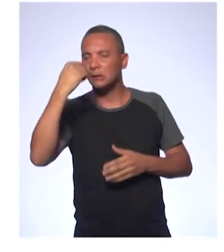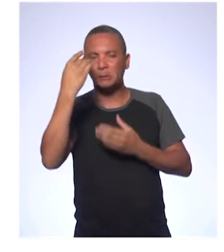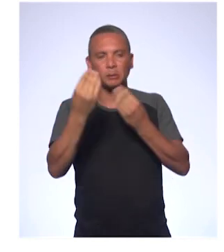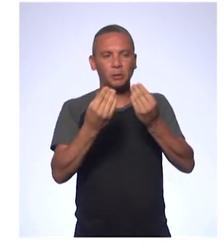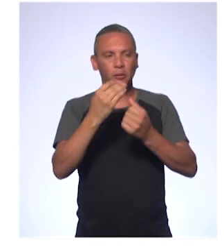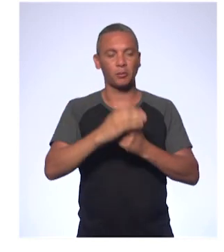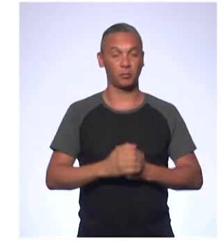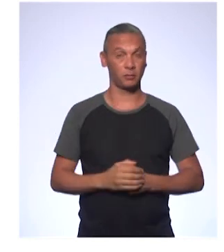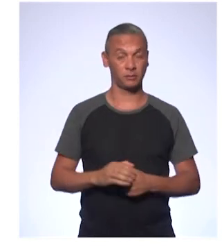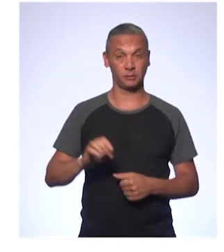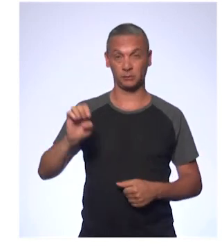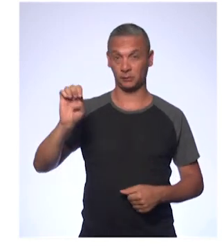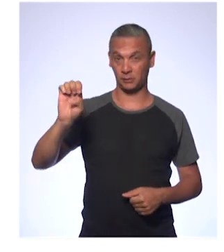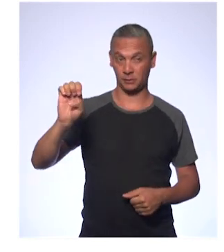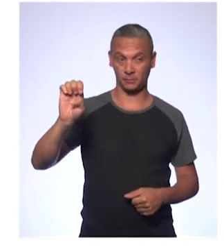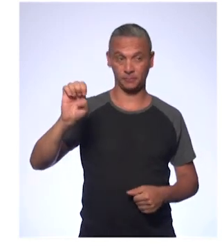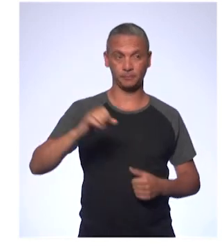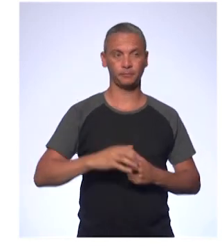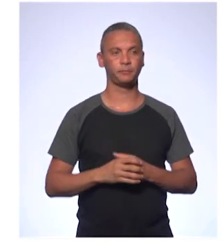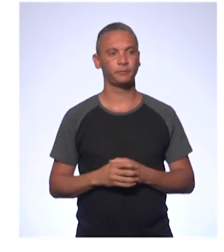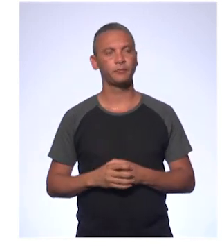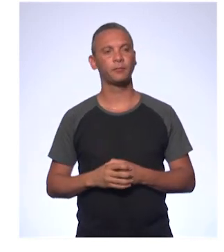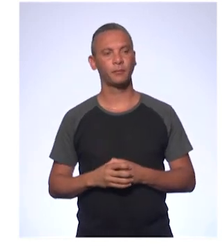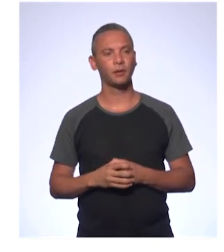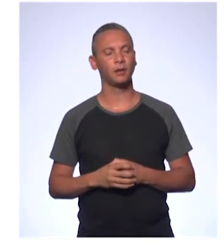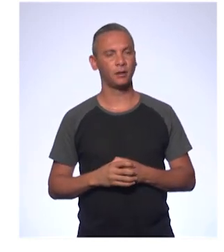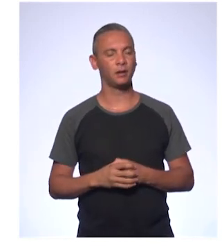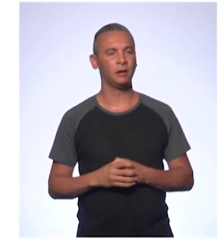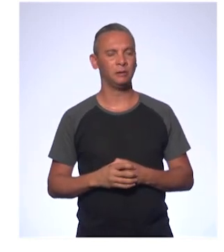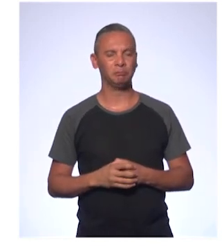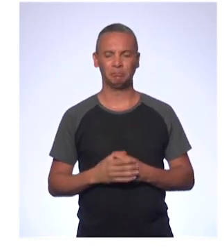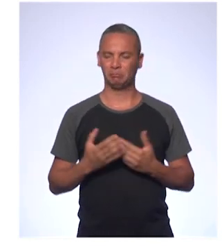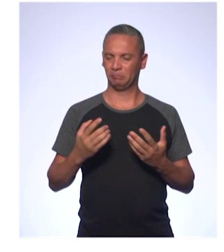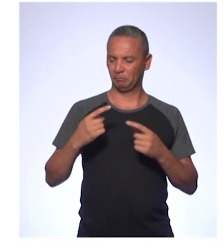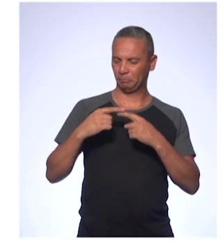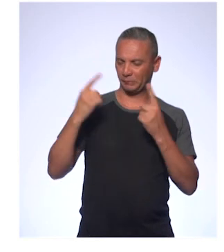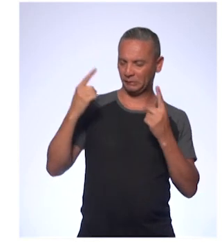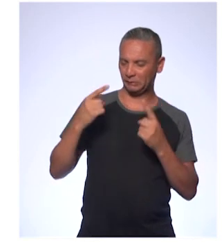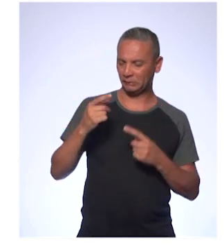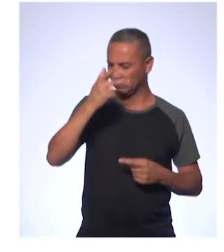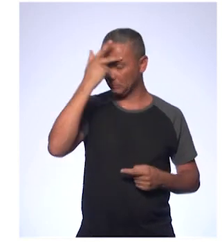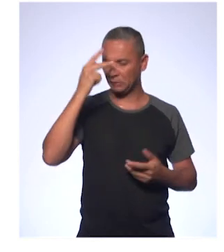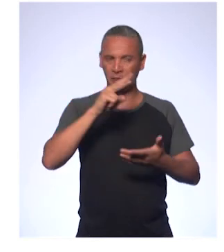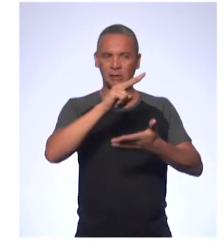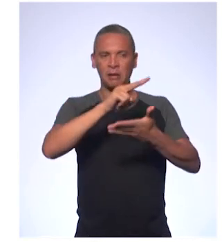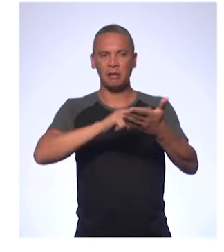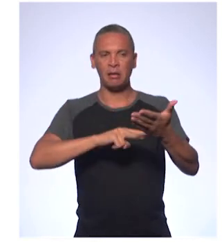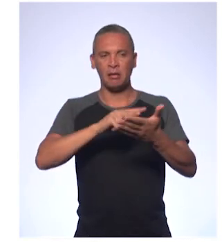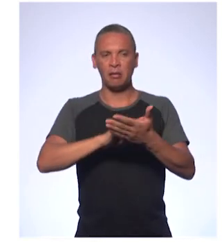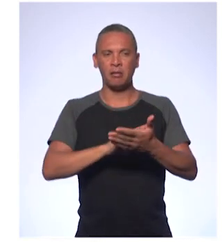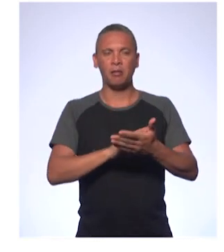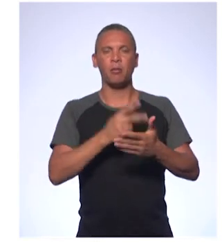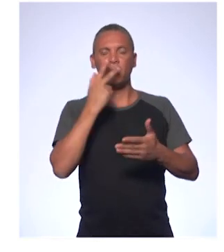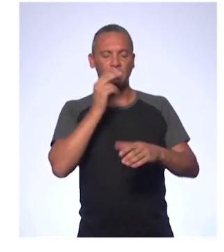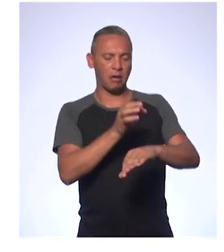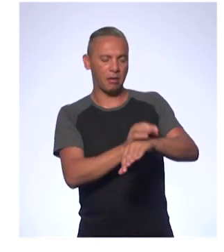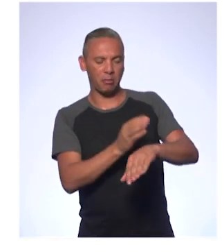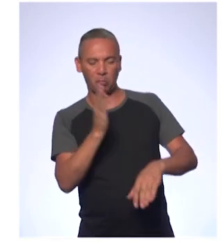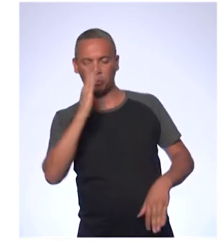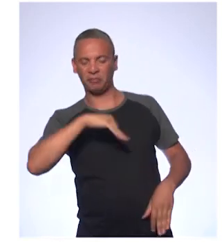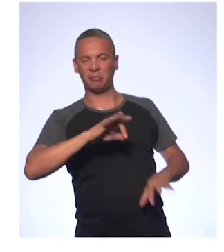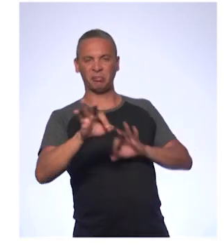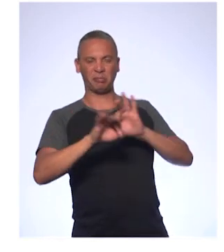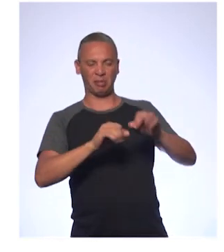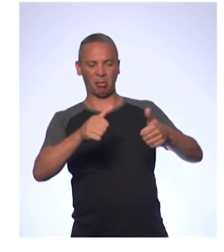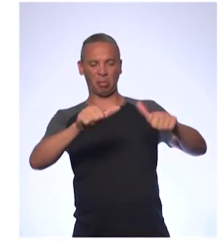tempo. E, criticando o leitor por ignorar os malefícios